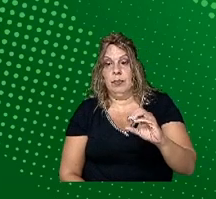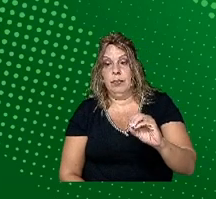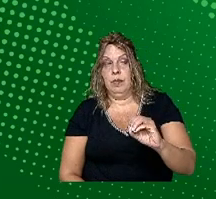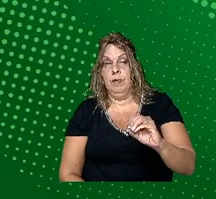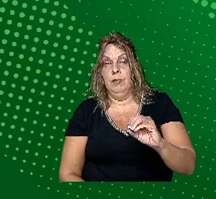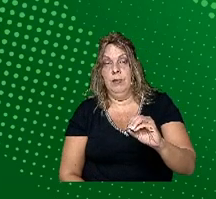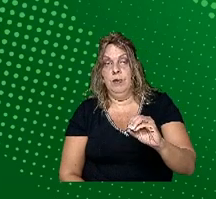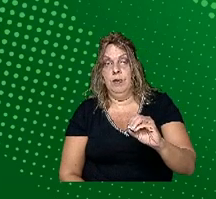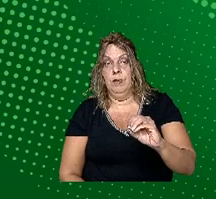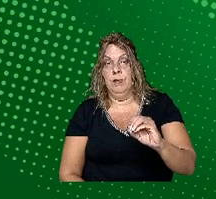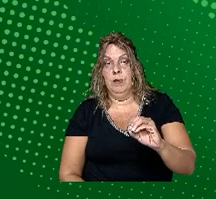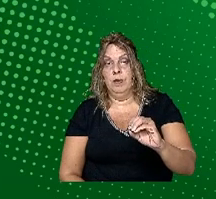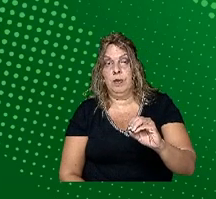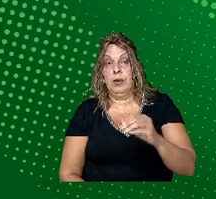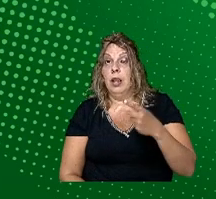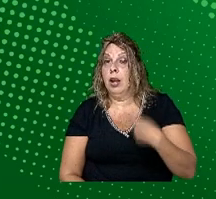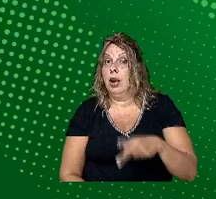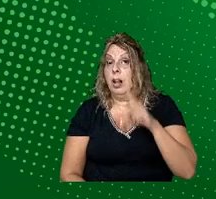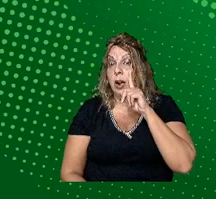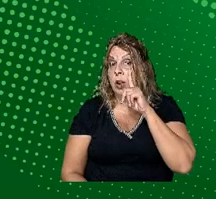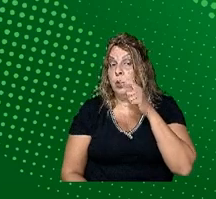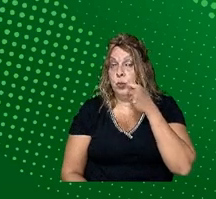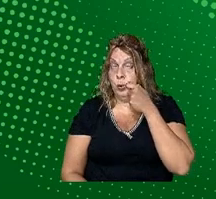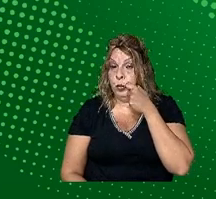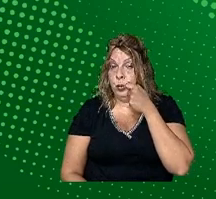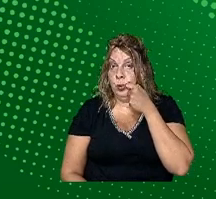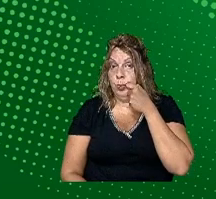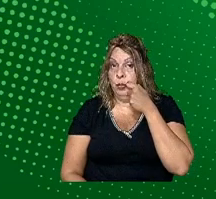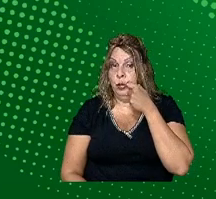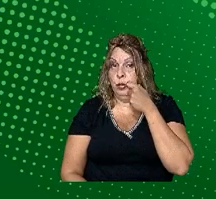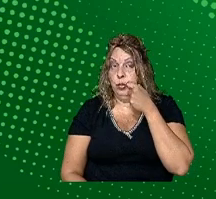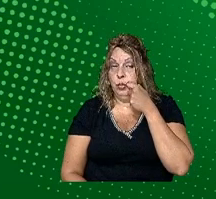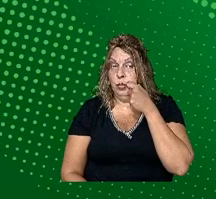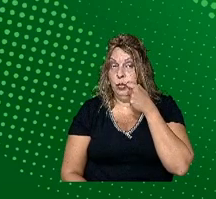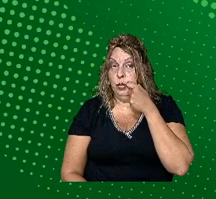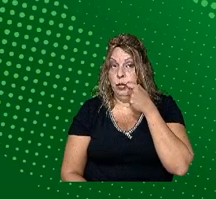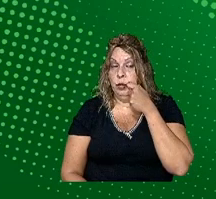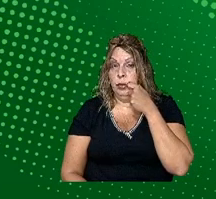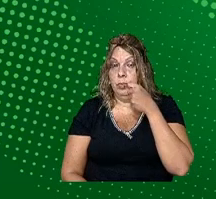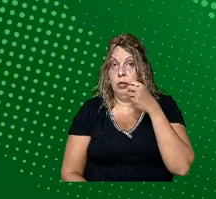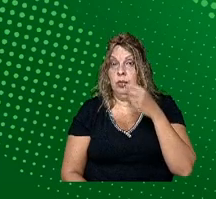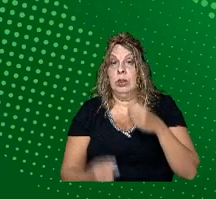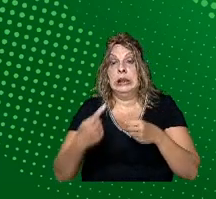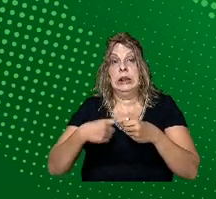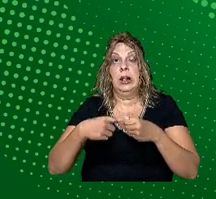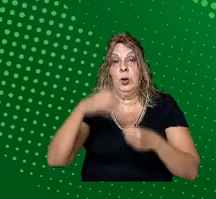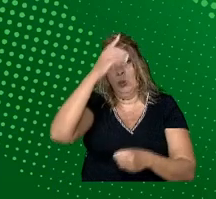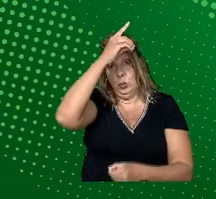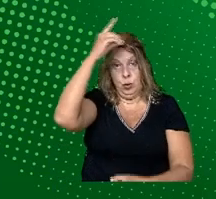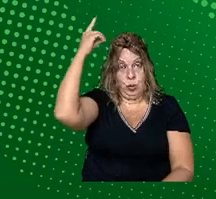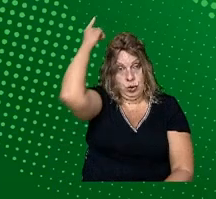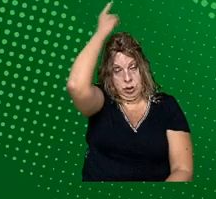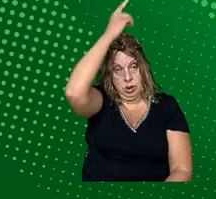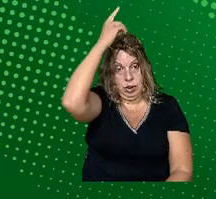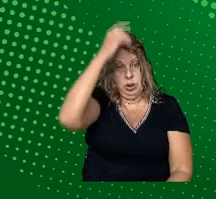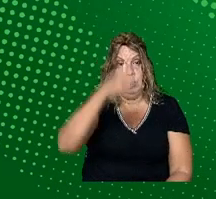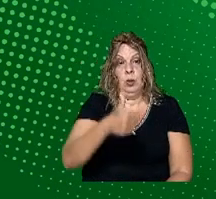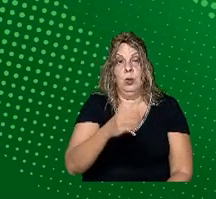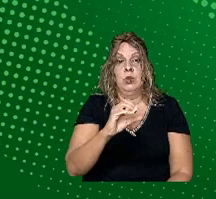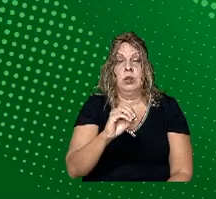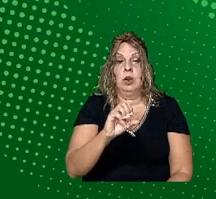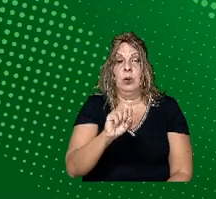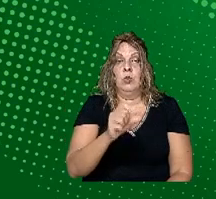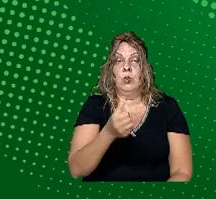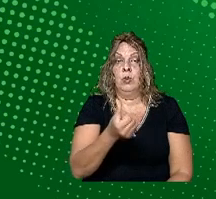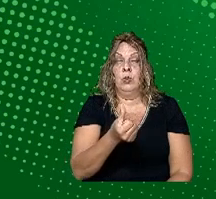aqui para Grande Aracaju. Ou melhor, a Pé Quente é daqui de Aracaju, mas a contemplada é lá de Dores. 108691, Sofia